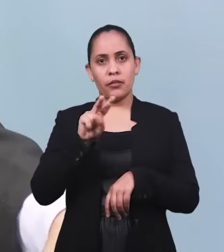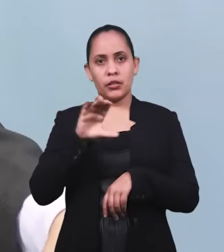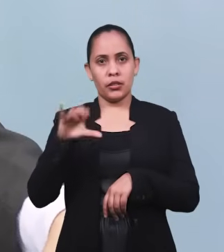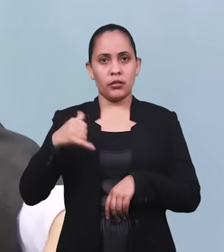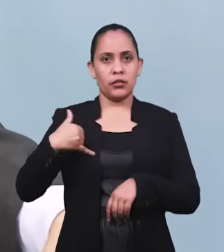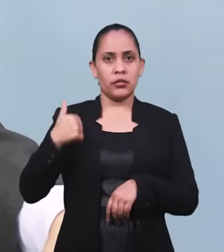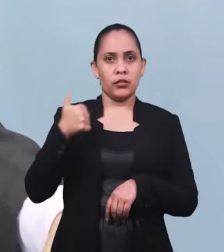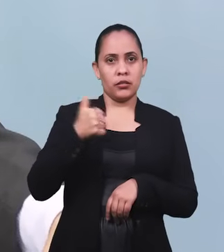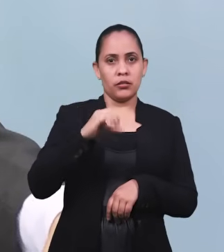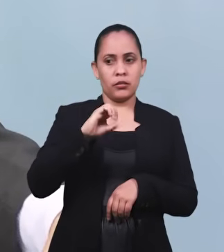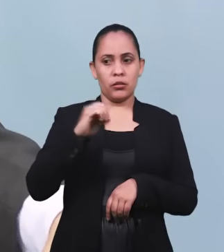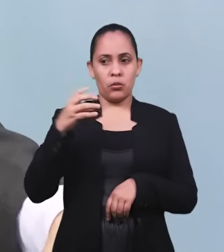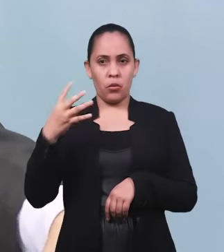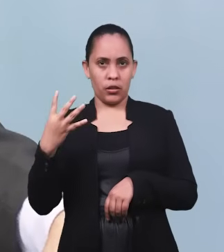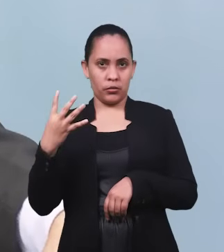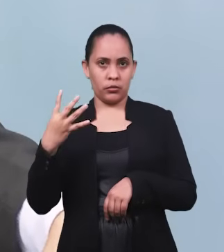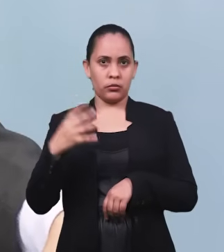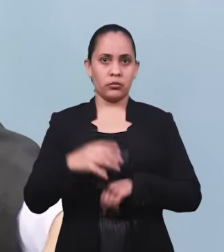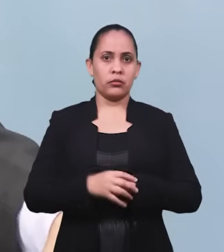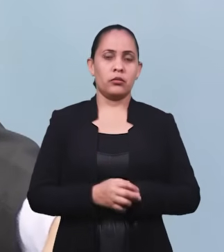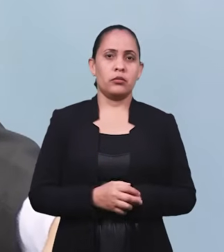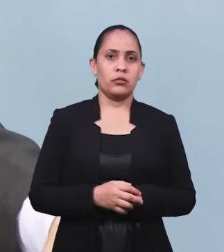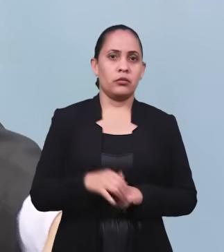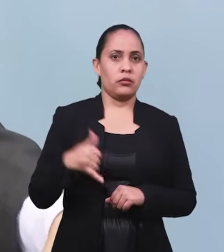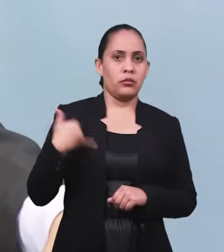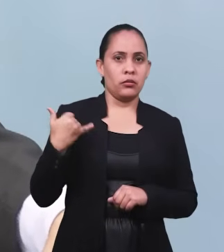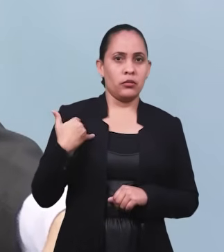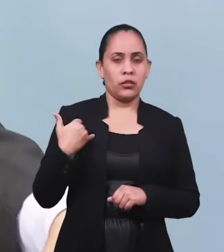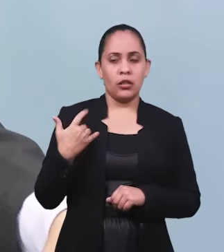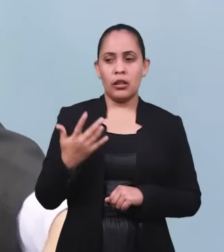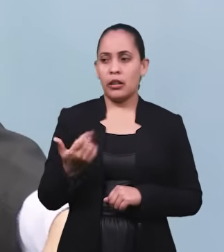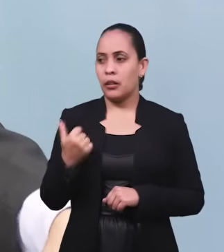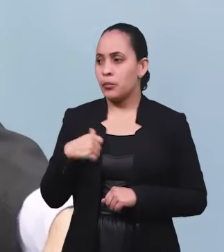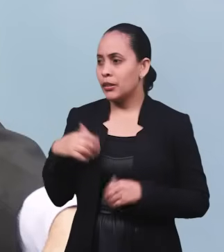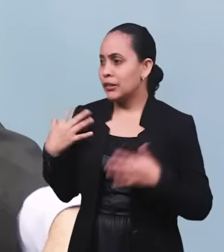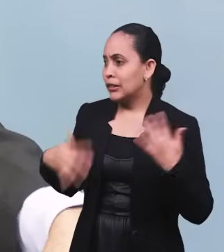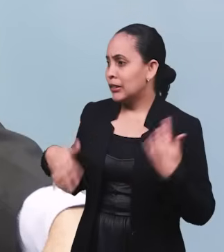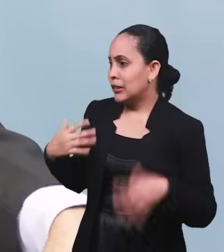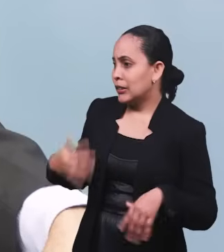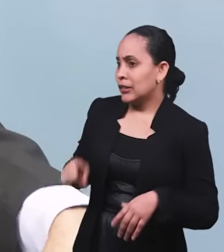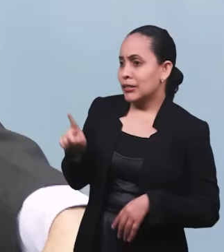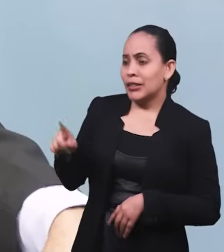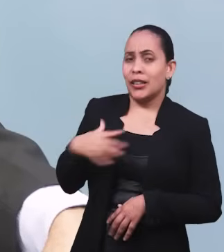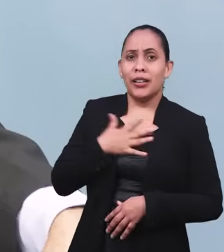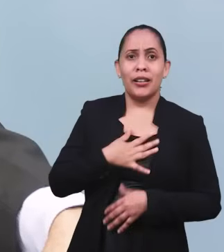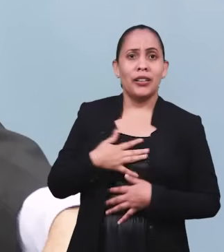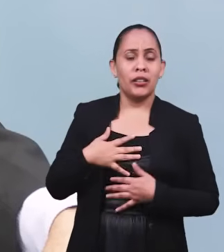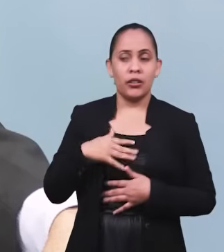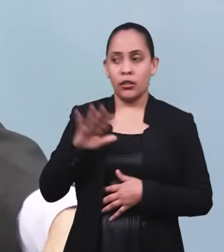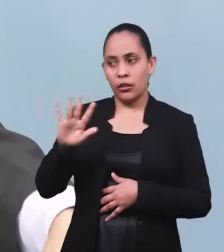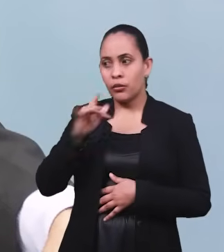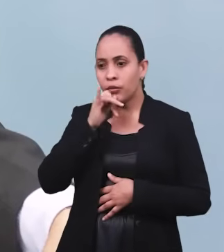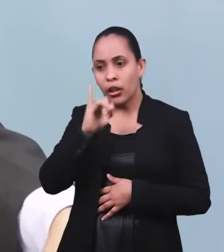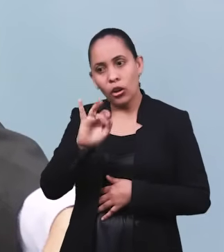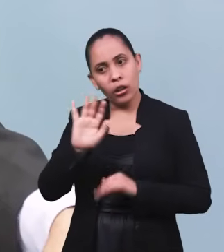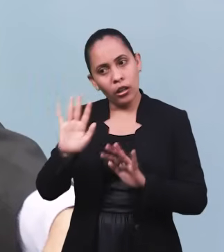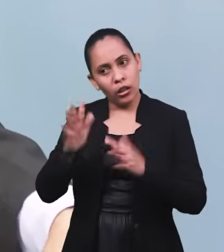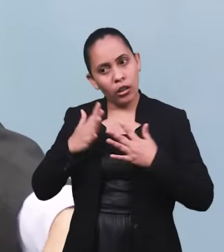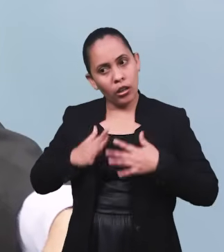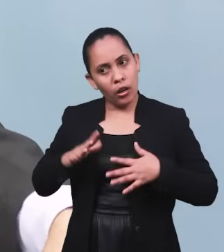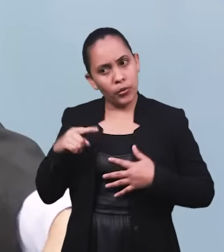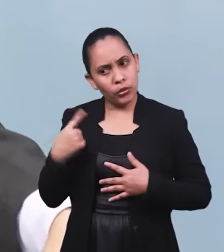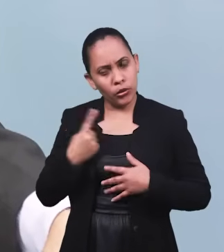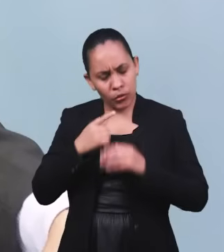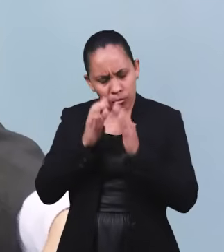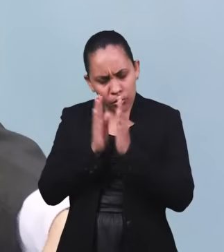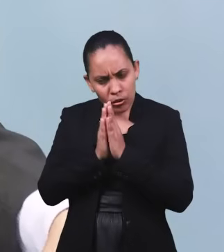de idade. Então a irmã estava ali muito desesperada por aquela situação. Eu disse para ela: minha irmã, nós vamos orar